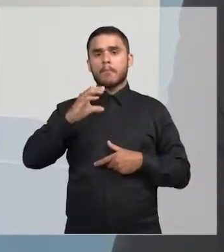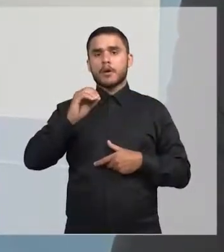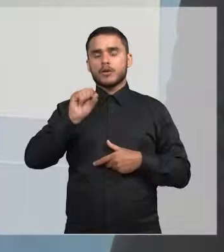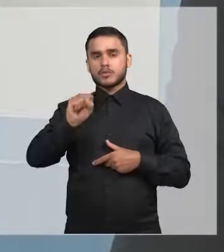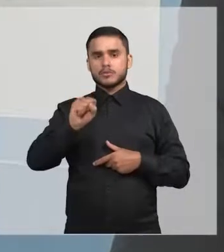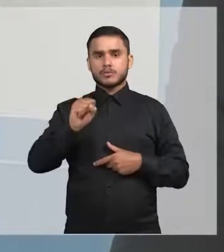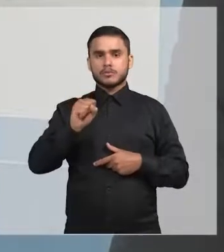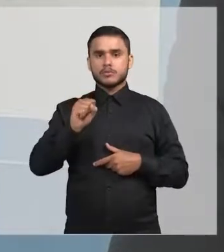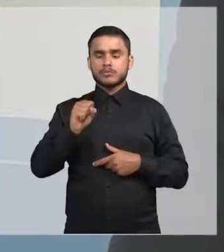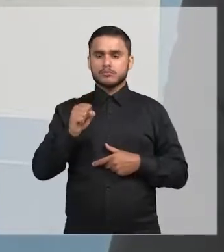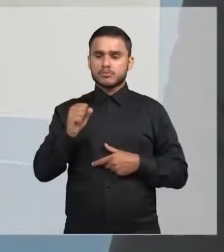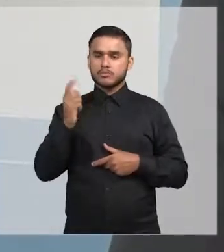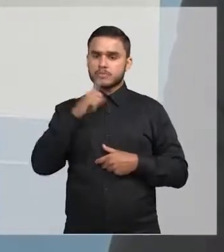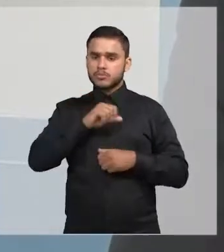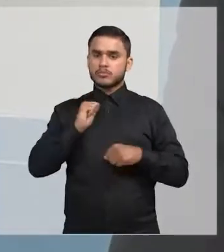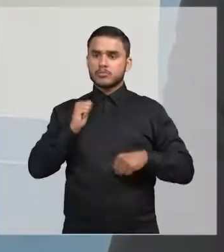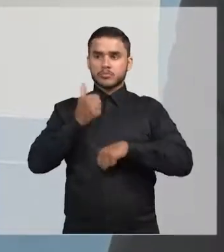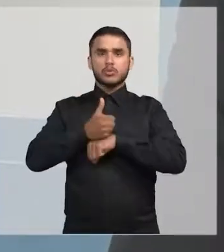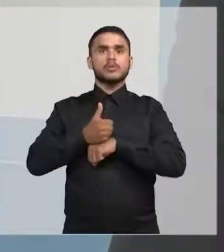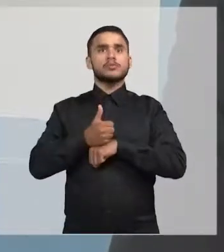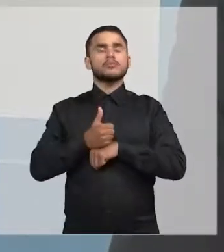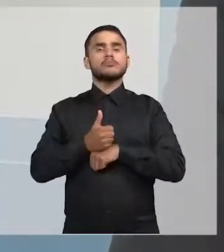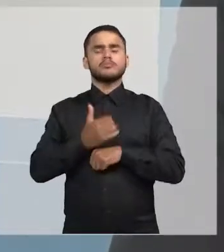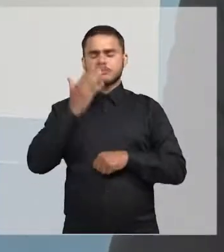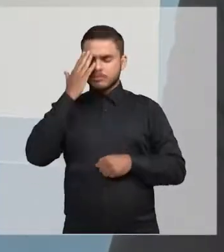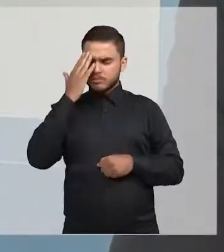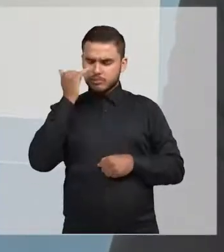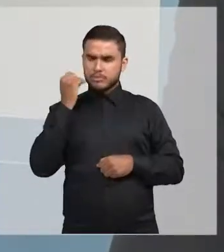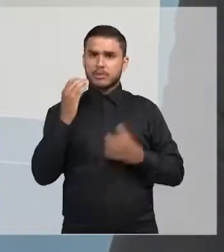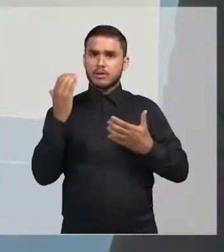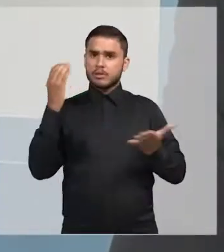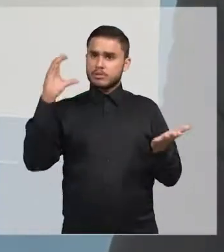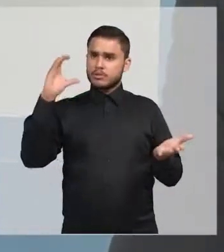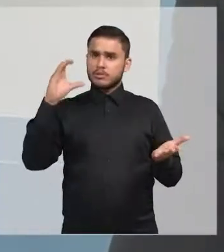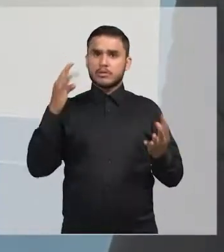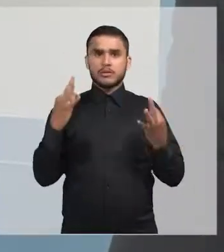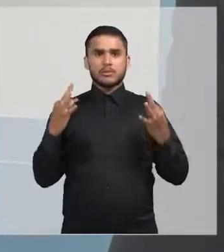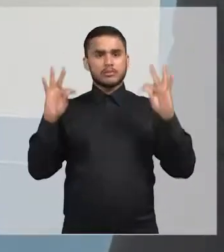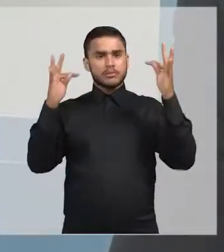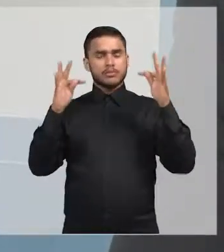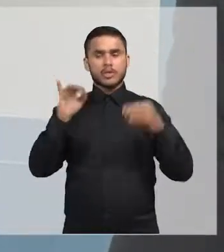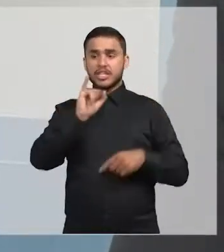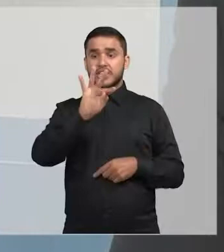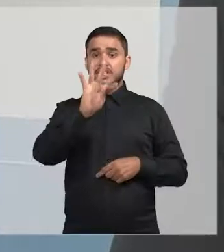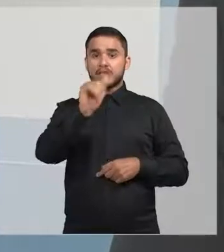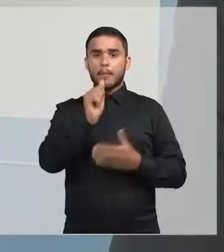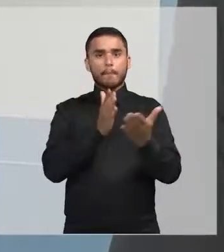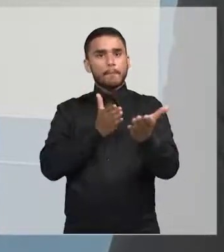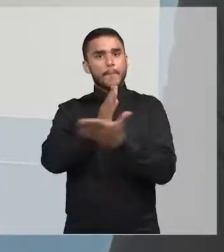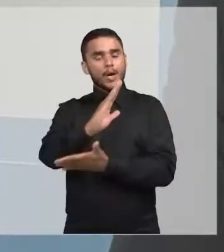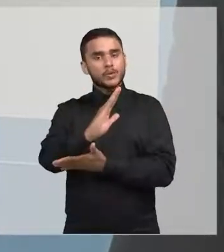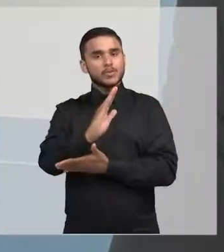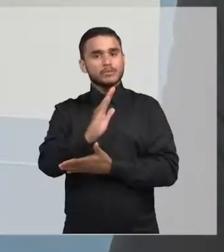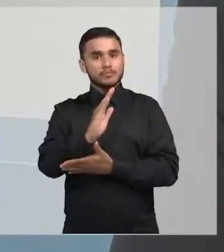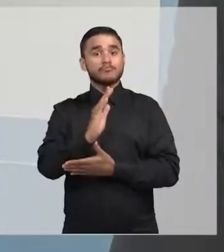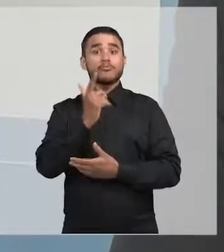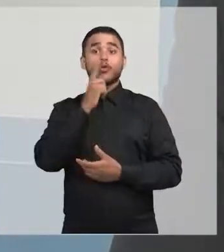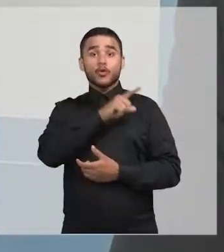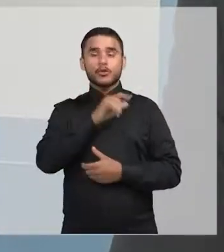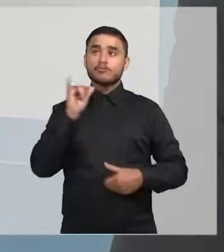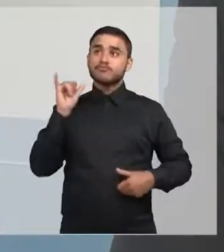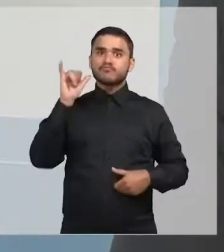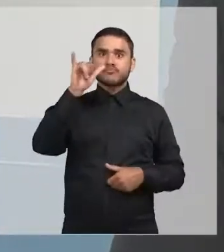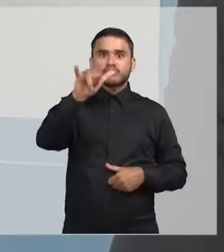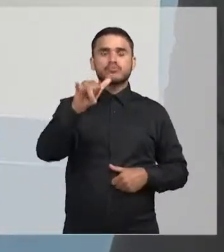Coelho, Não conhece. Não conhece. O cara passou no ITA, era uma das figuras principais do ITA, Instituto Tecnológico da Aeronáutica,